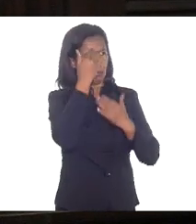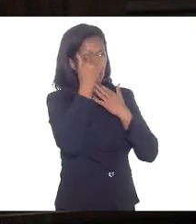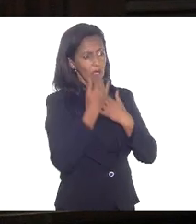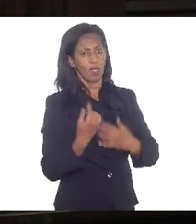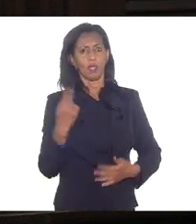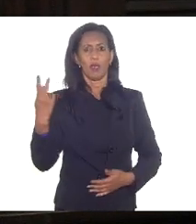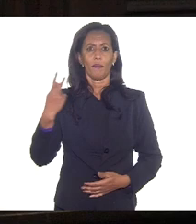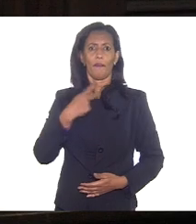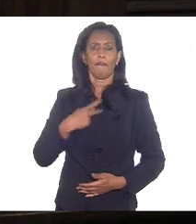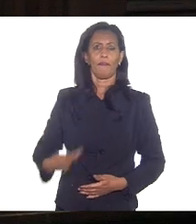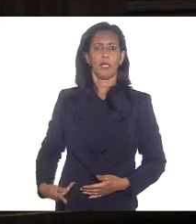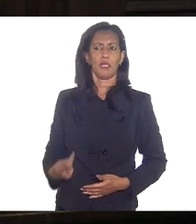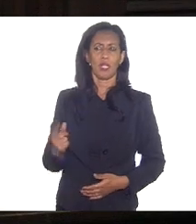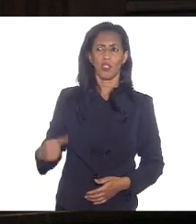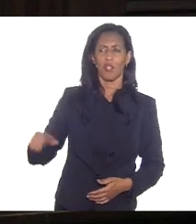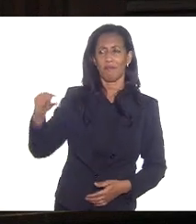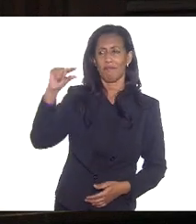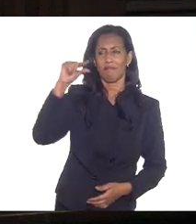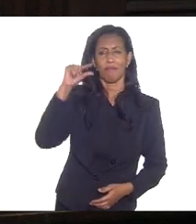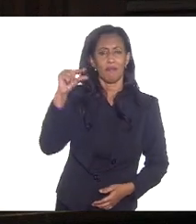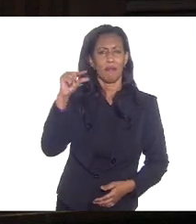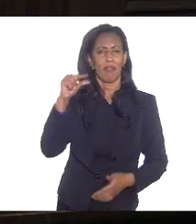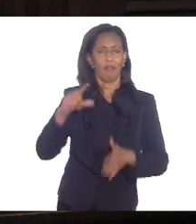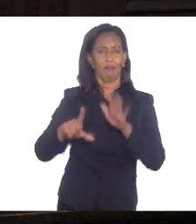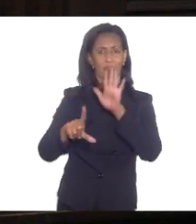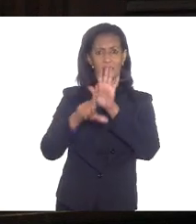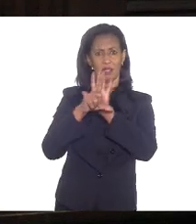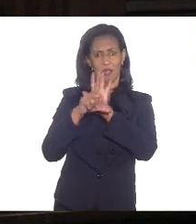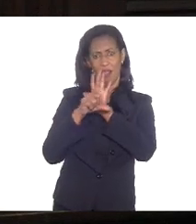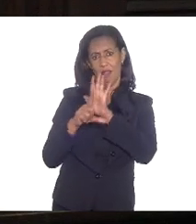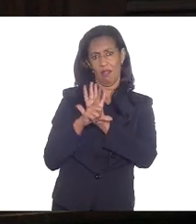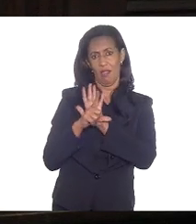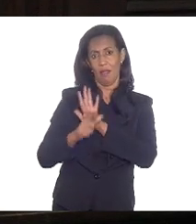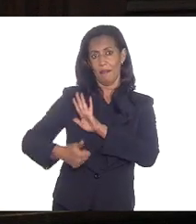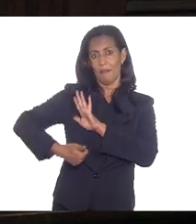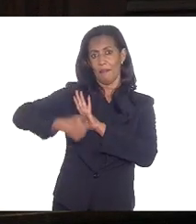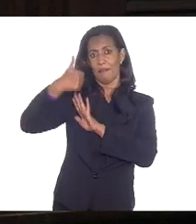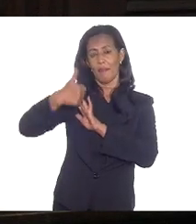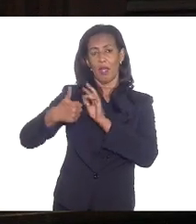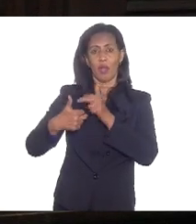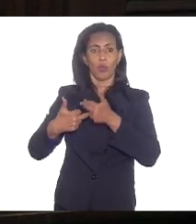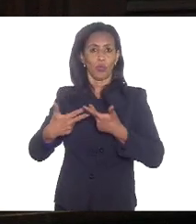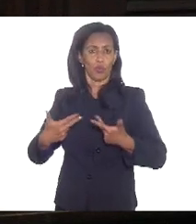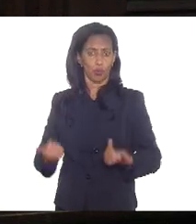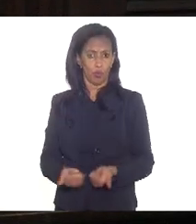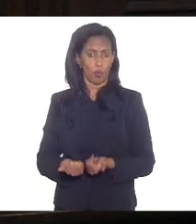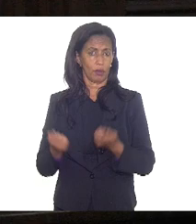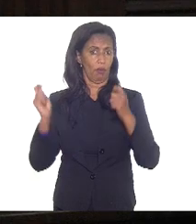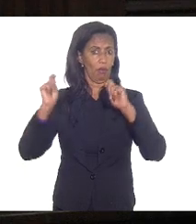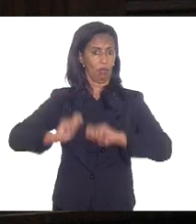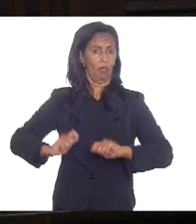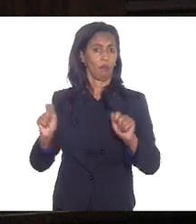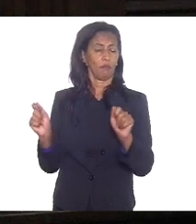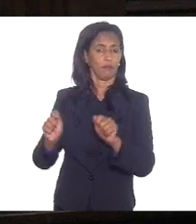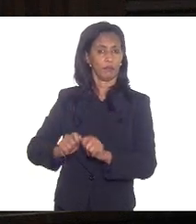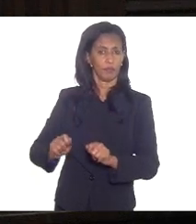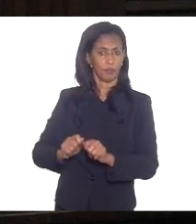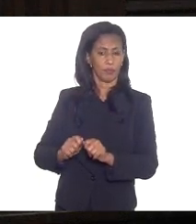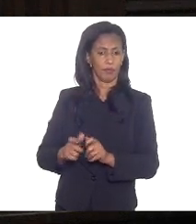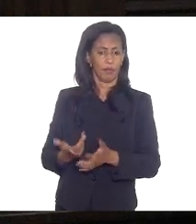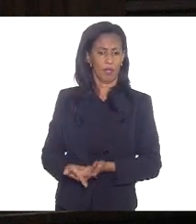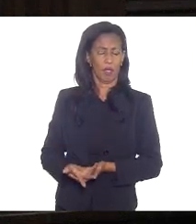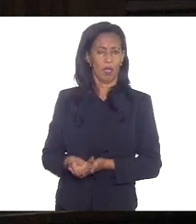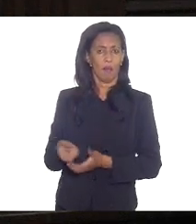esse projeto é um filhote dessa lei, porque uma das primeiras coisas que eu acho que é possível fazer para